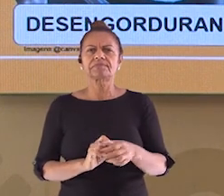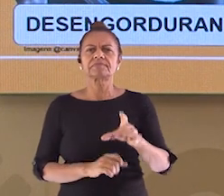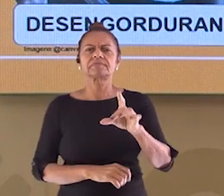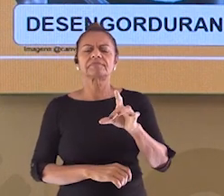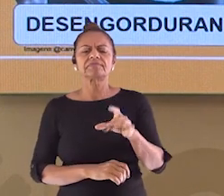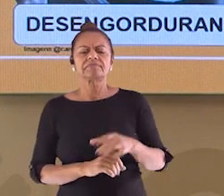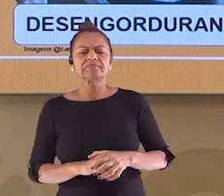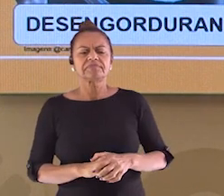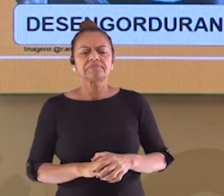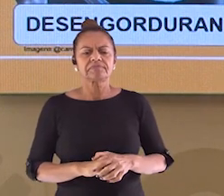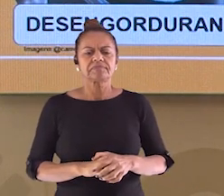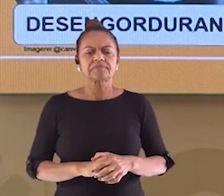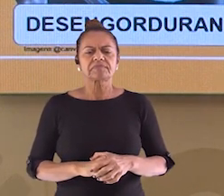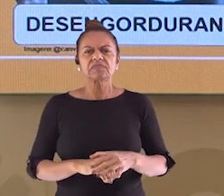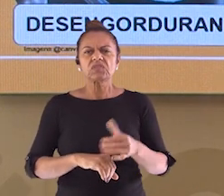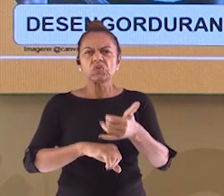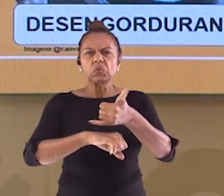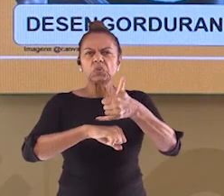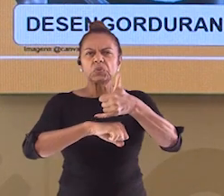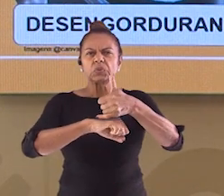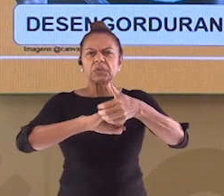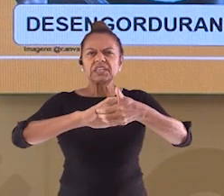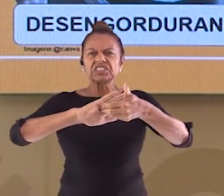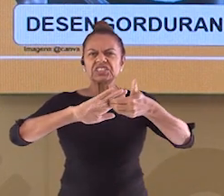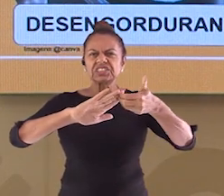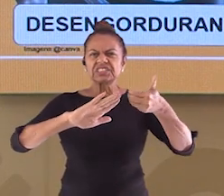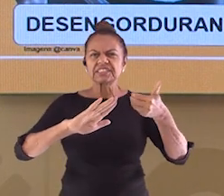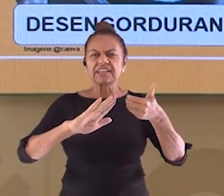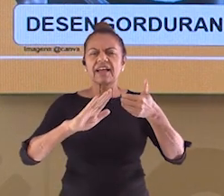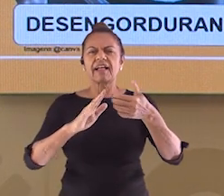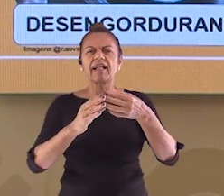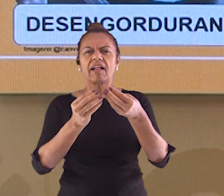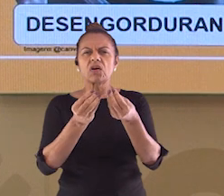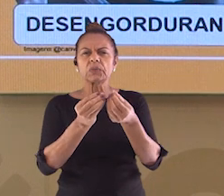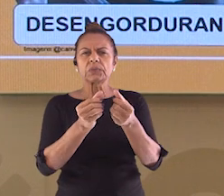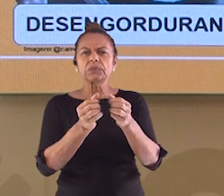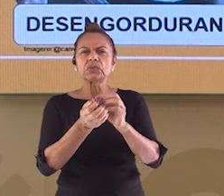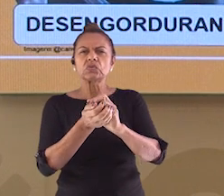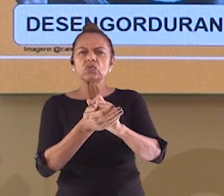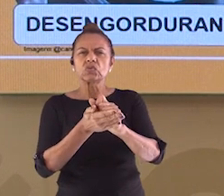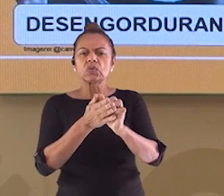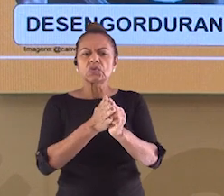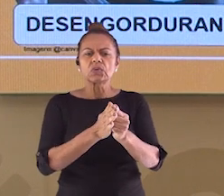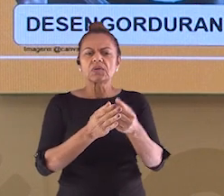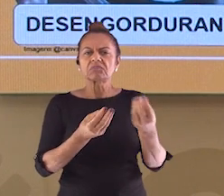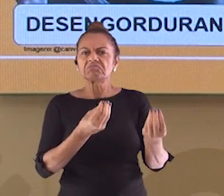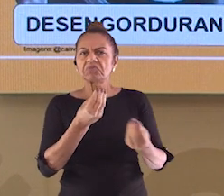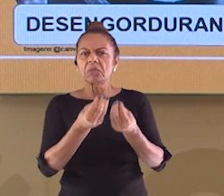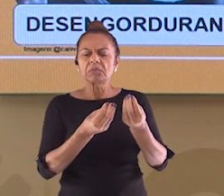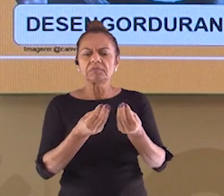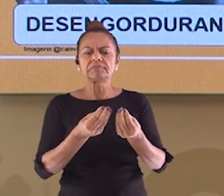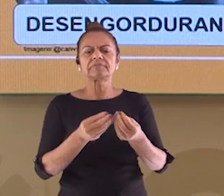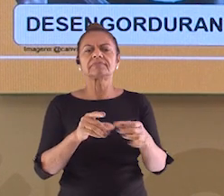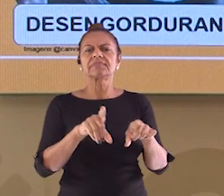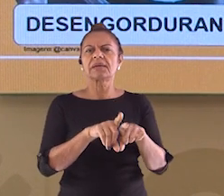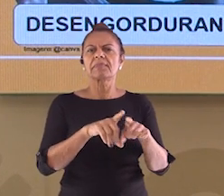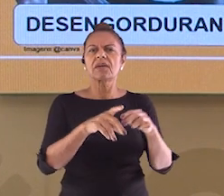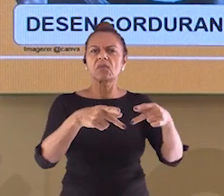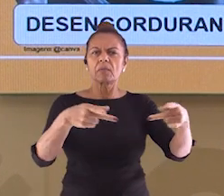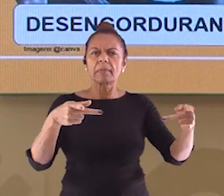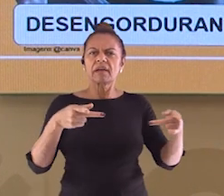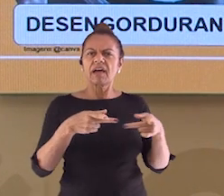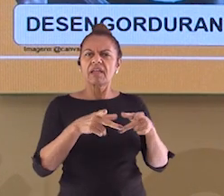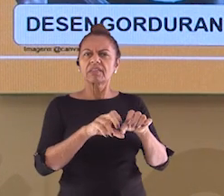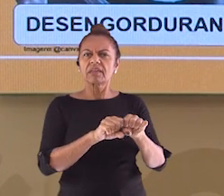ou é um fenômeno físico? O prato quebrando, o congelamento dos alimentos, o